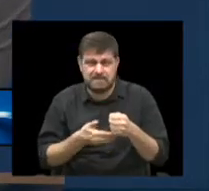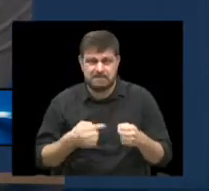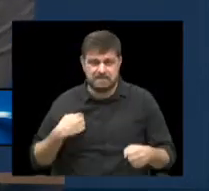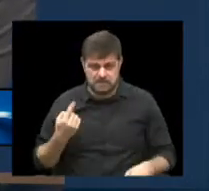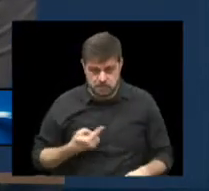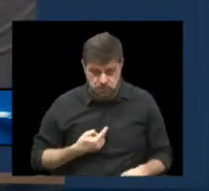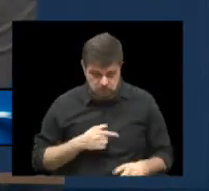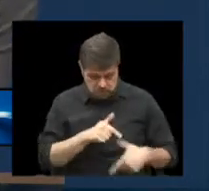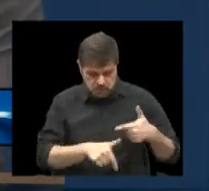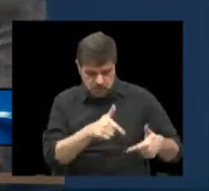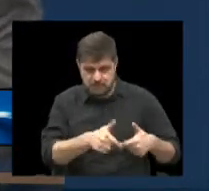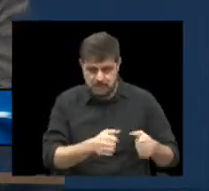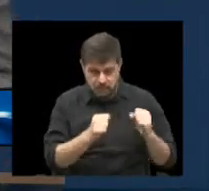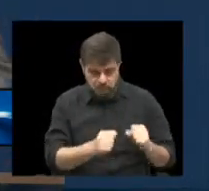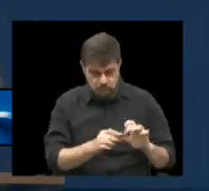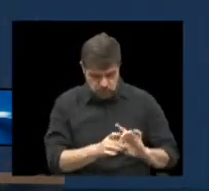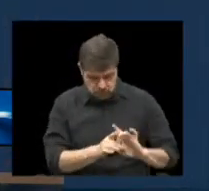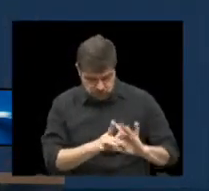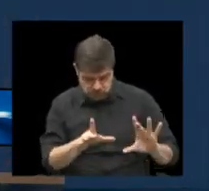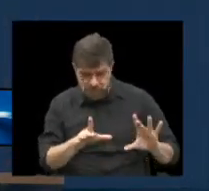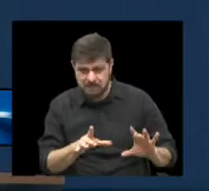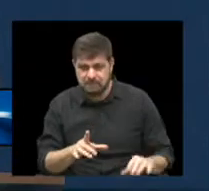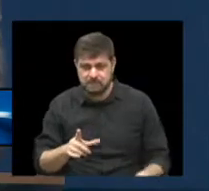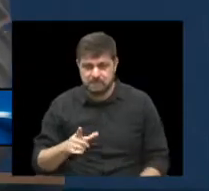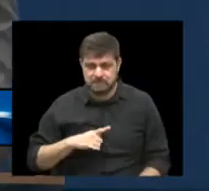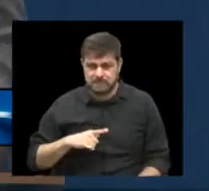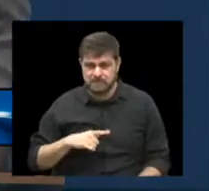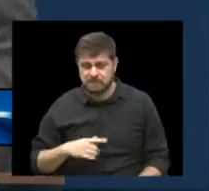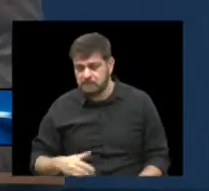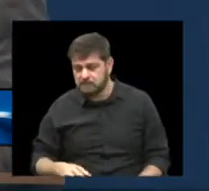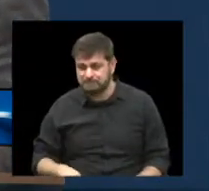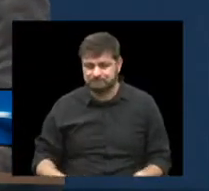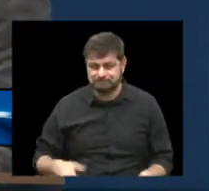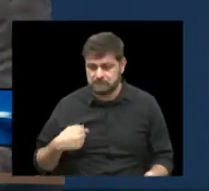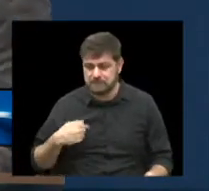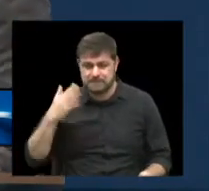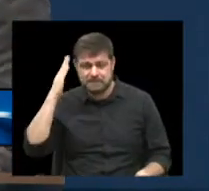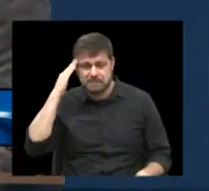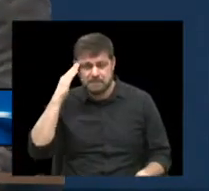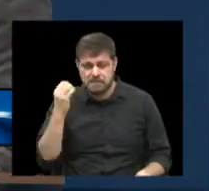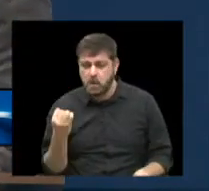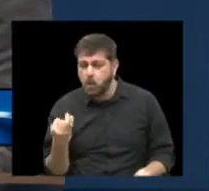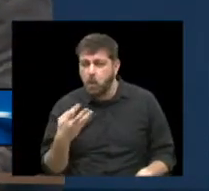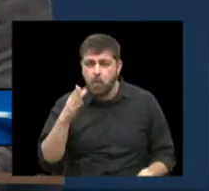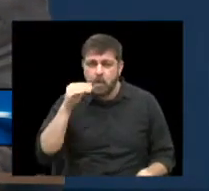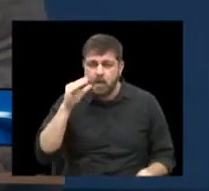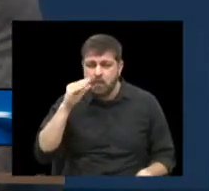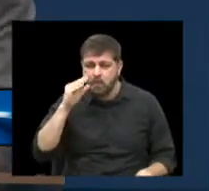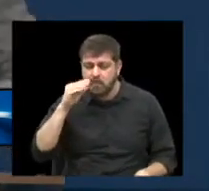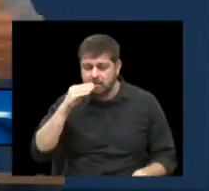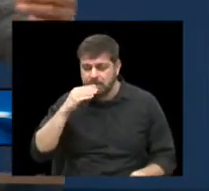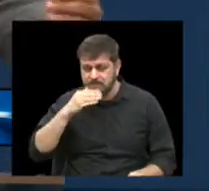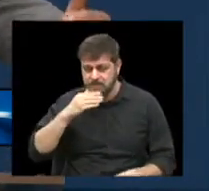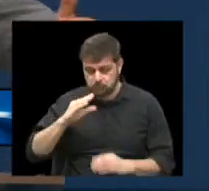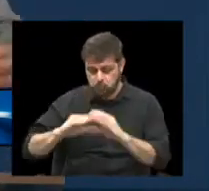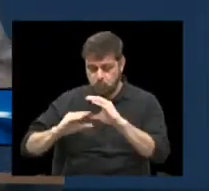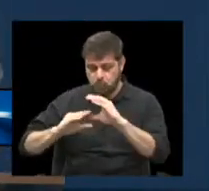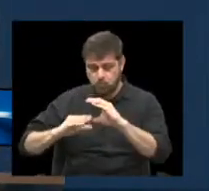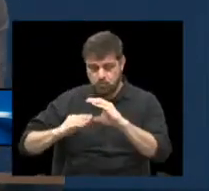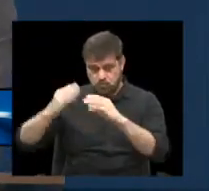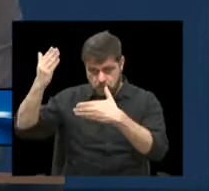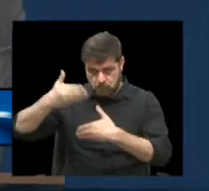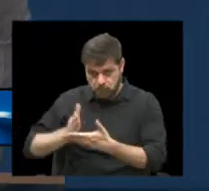podia trabalhar numa questão de proporcionalidade de funcionários concursados com